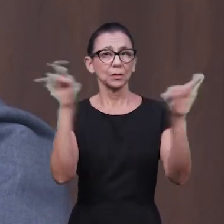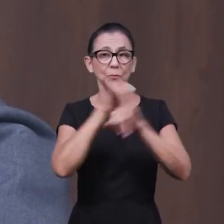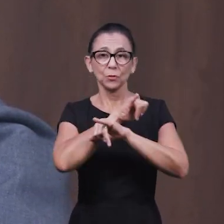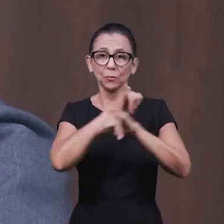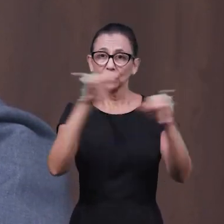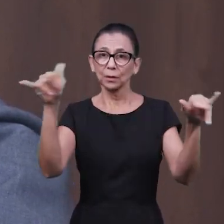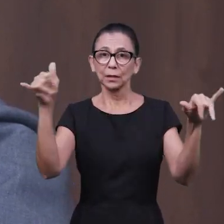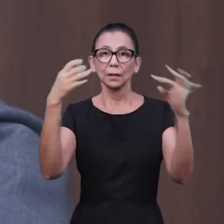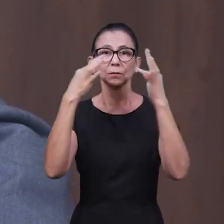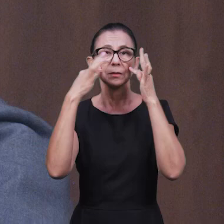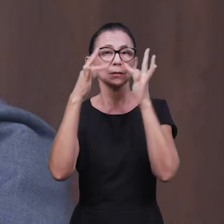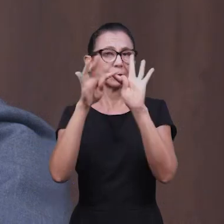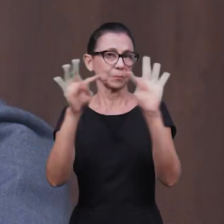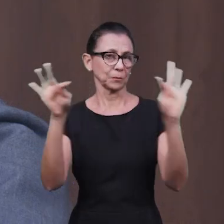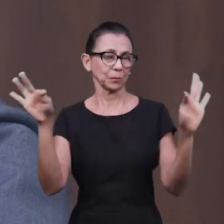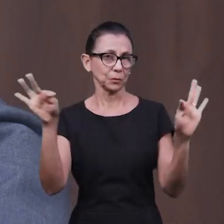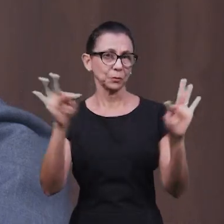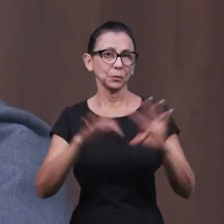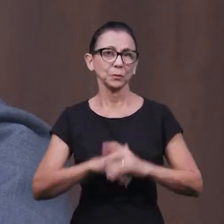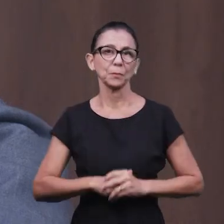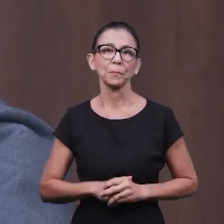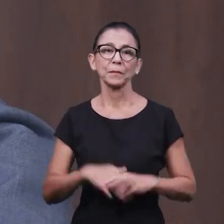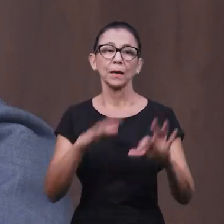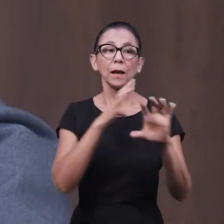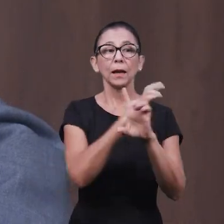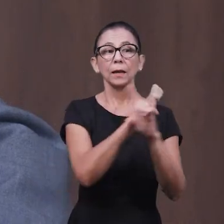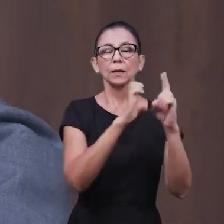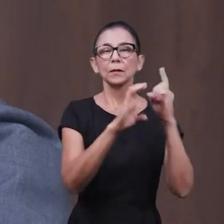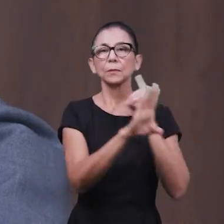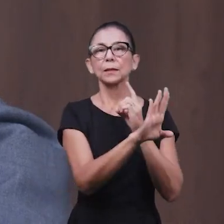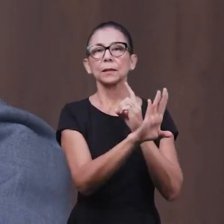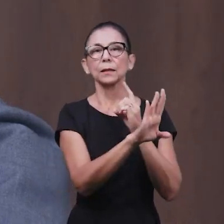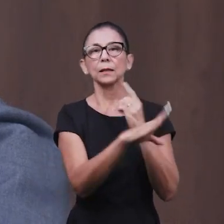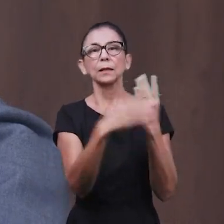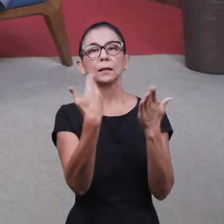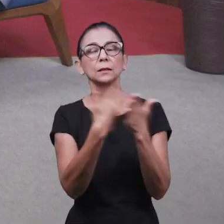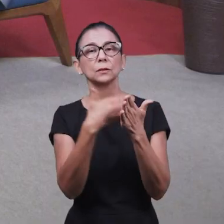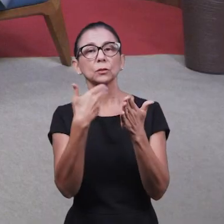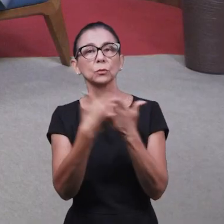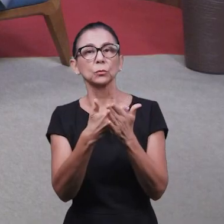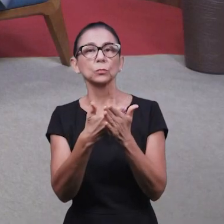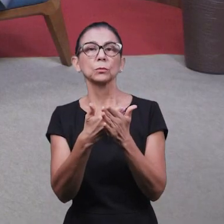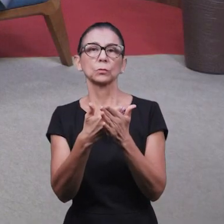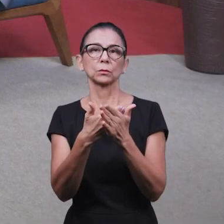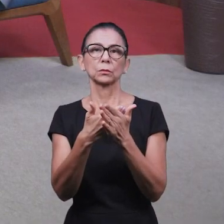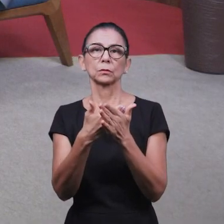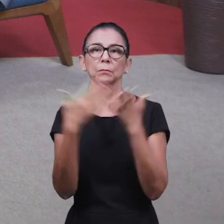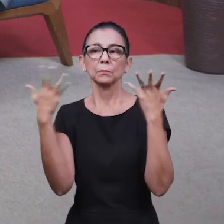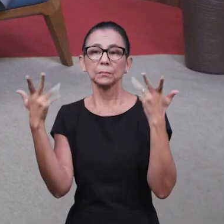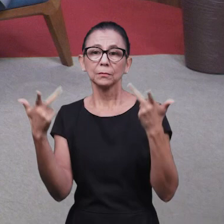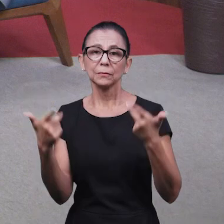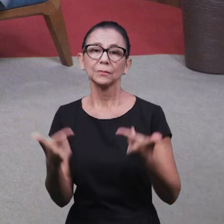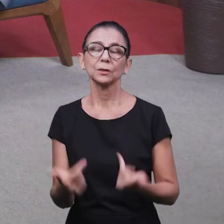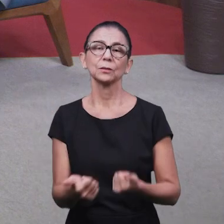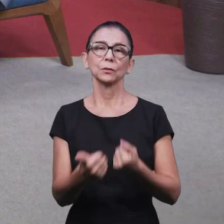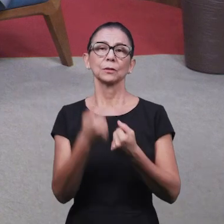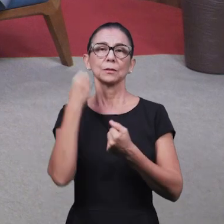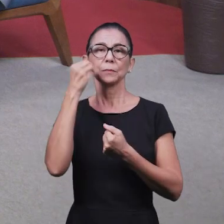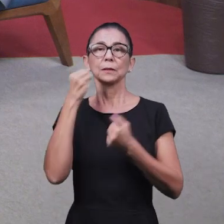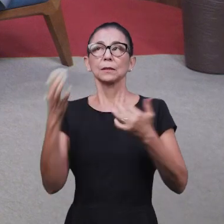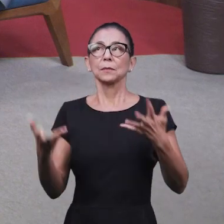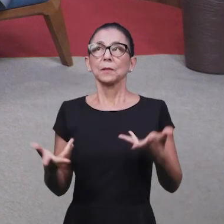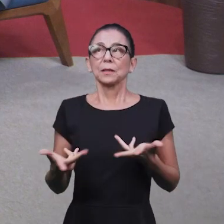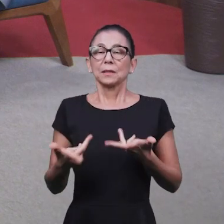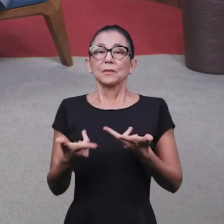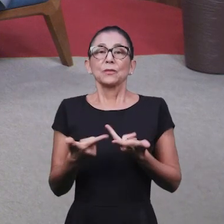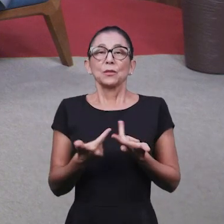esses testemunhos daquilo que o estudo da escola bíblica está trazendo para as igrejas. Cada coisa assim maravilhosa que às vezes